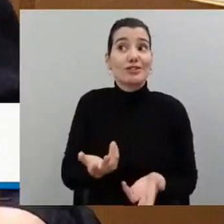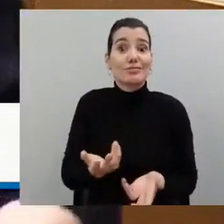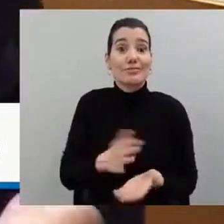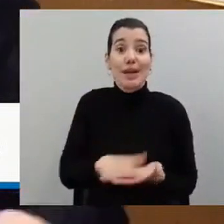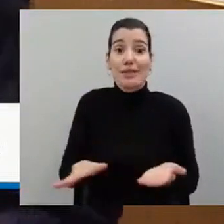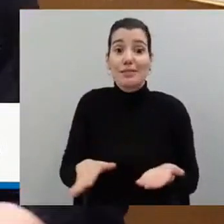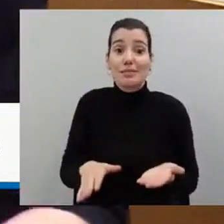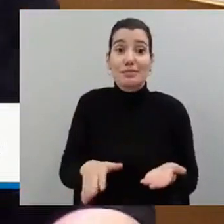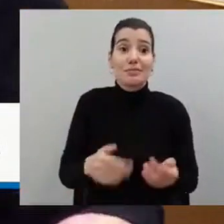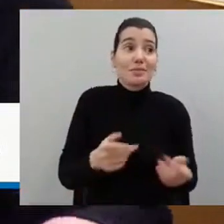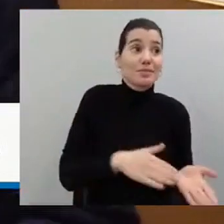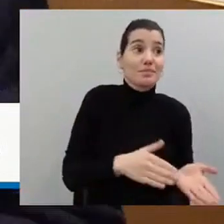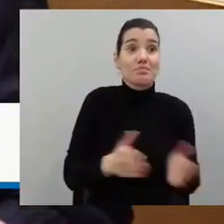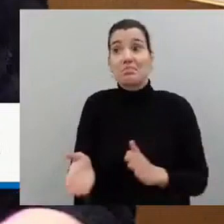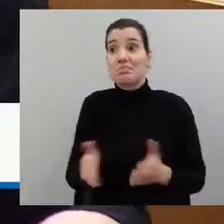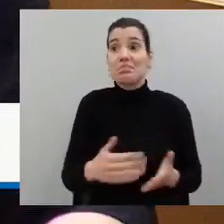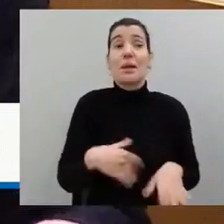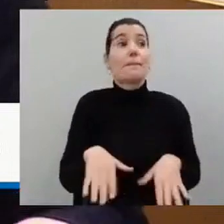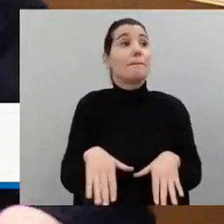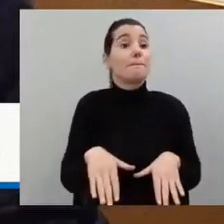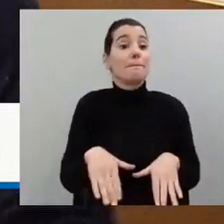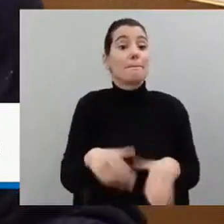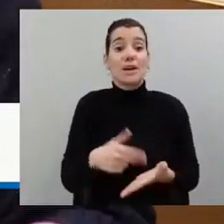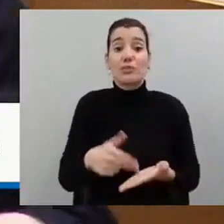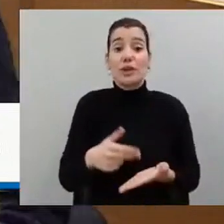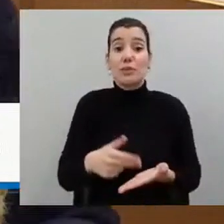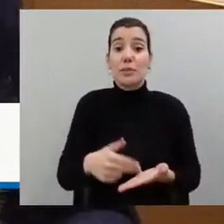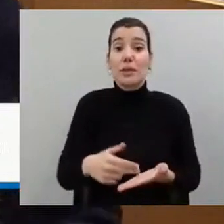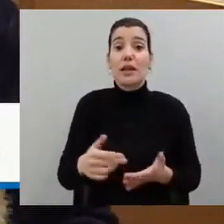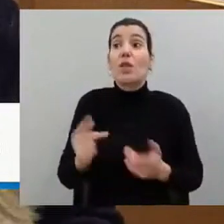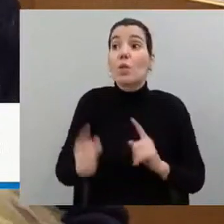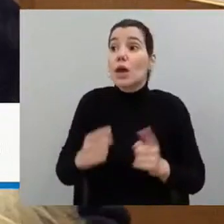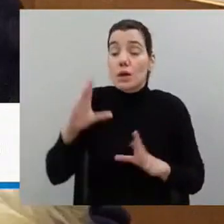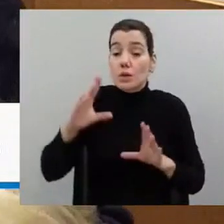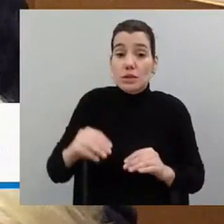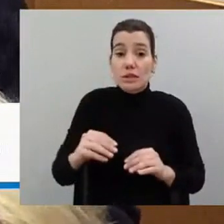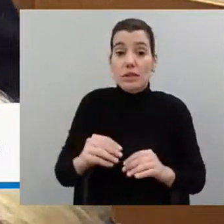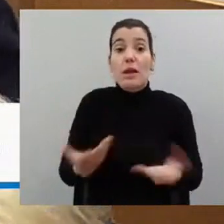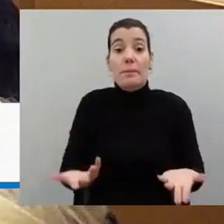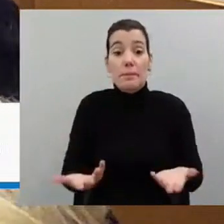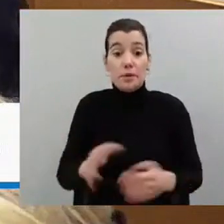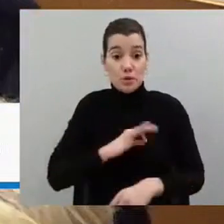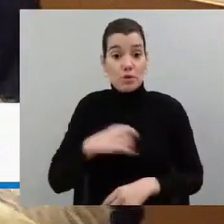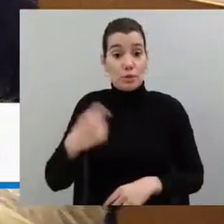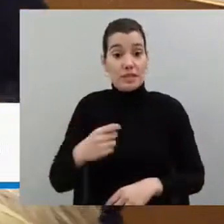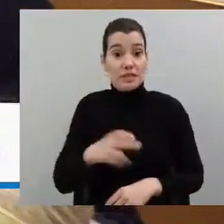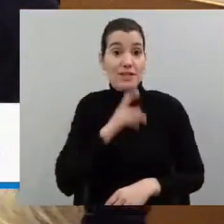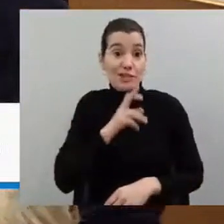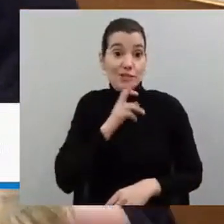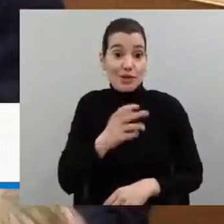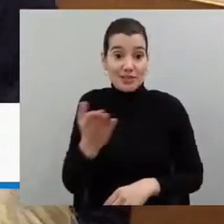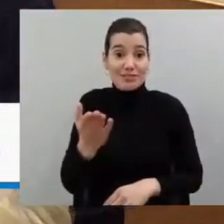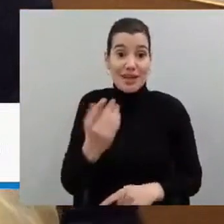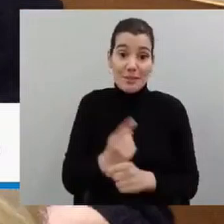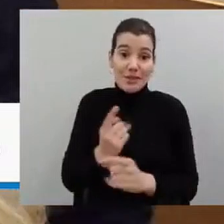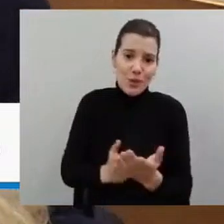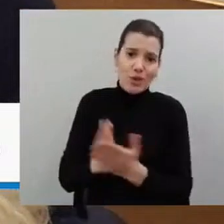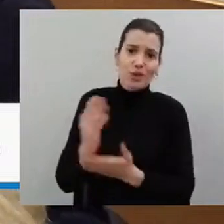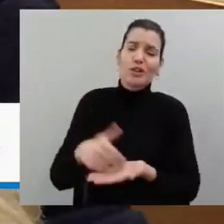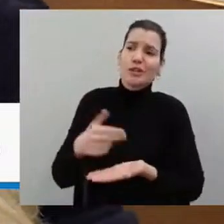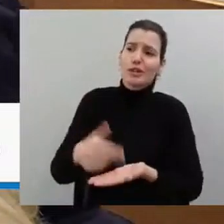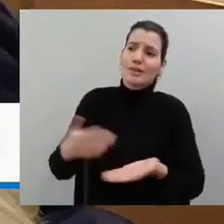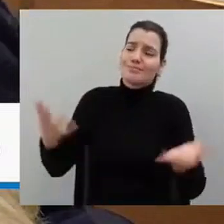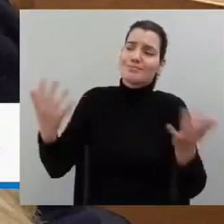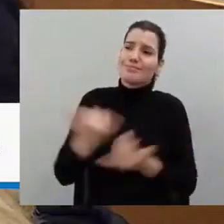seu contrário. Estamos quietos à espera, não sei muito bem do quê, e pelos vistos, pelas respostas que o Sr. Presidente aqui insiste em dar, vamos continuar à espera, e alegremente, e pode ser que